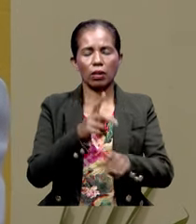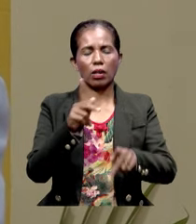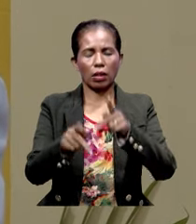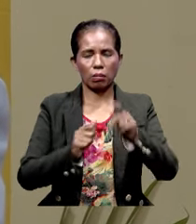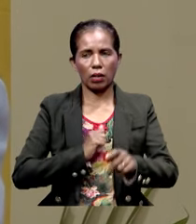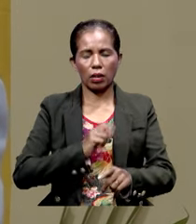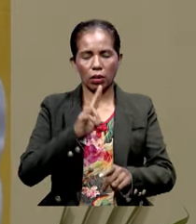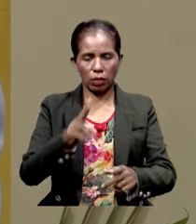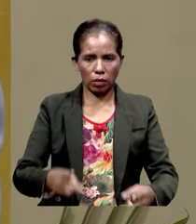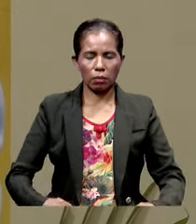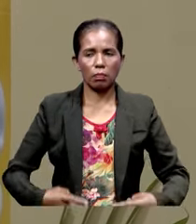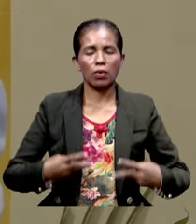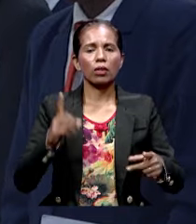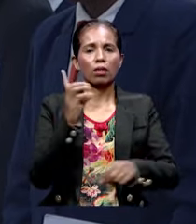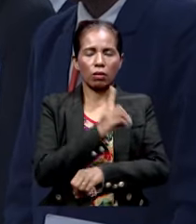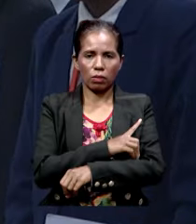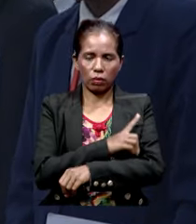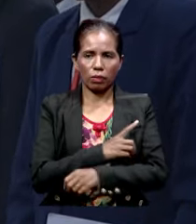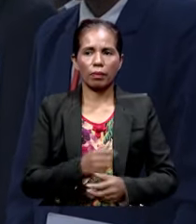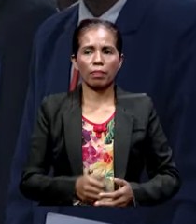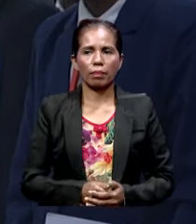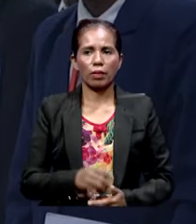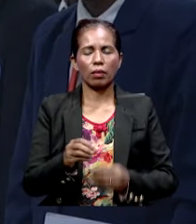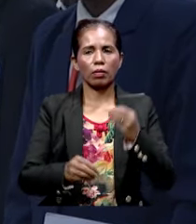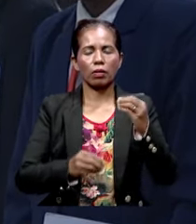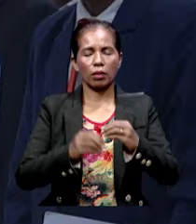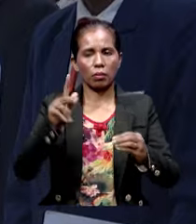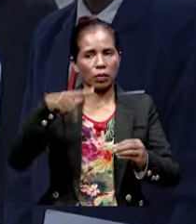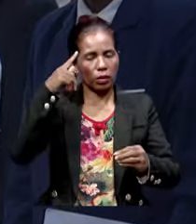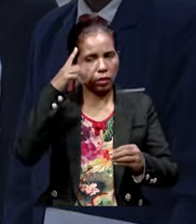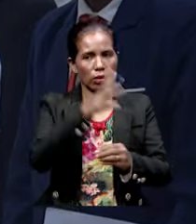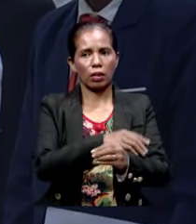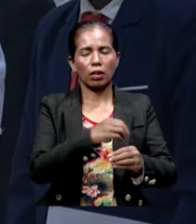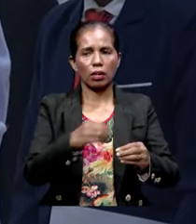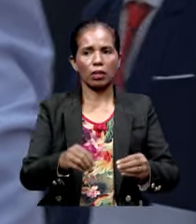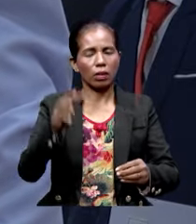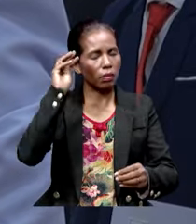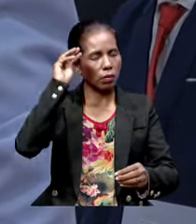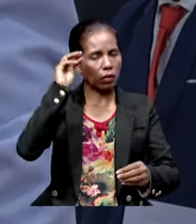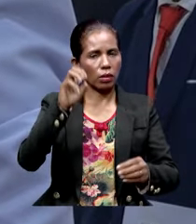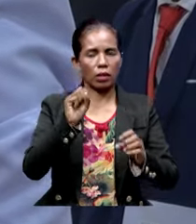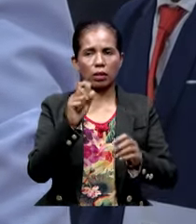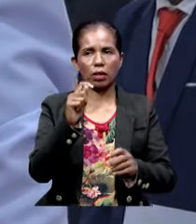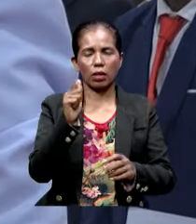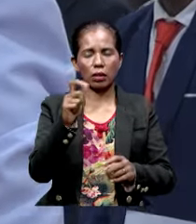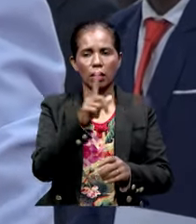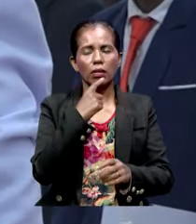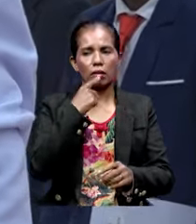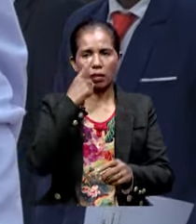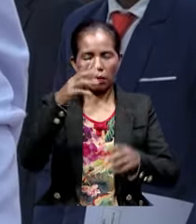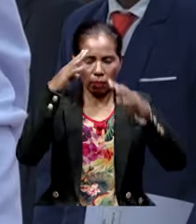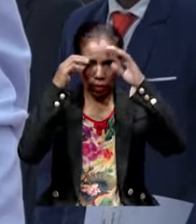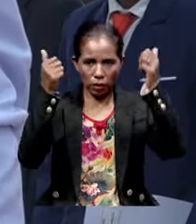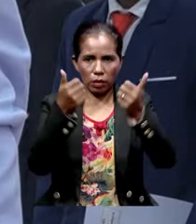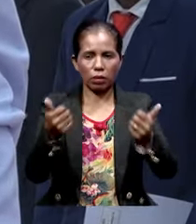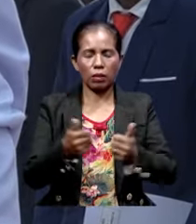leu de amores lor. Relaciona a política de centralização, né? Ministro da Administração Estatal explica, presidente da